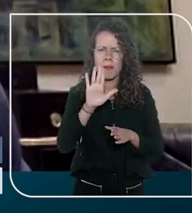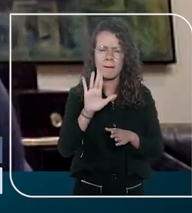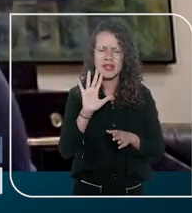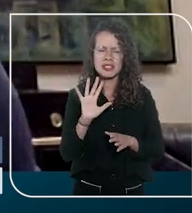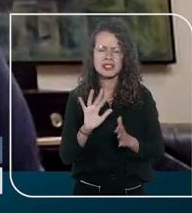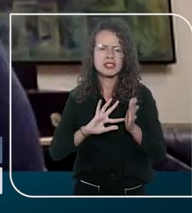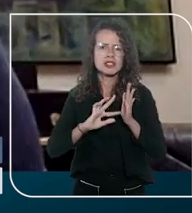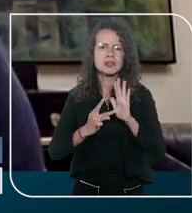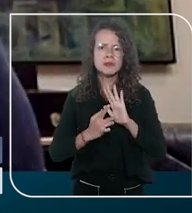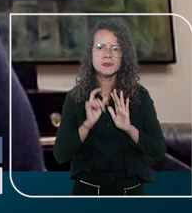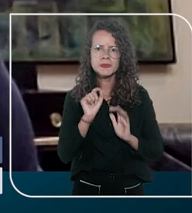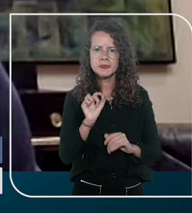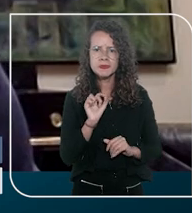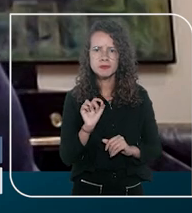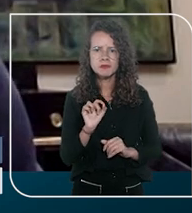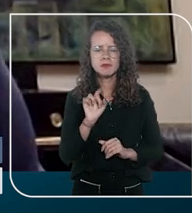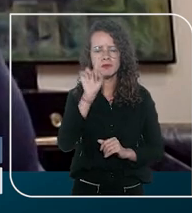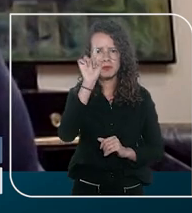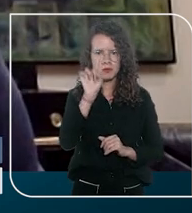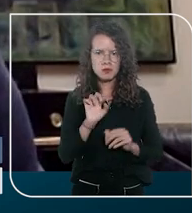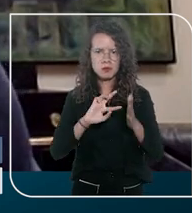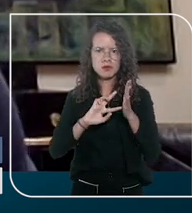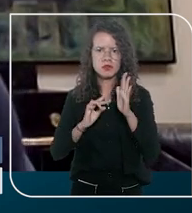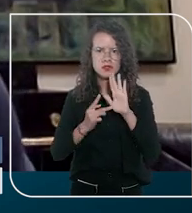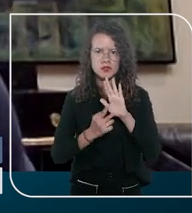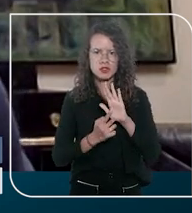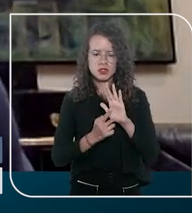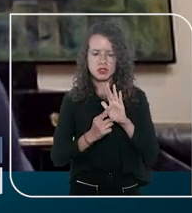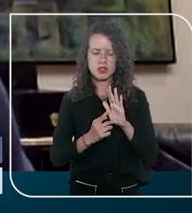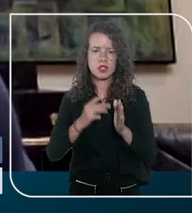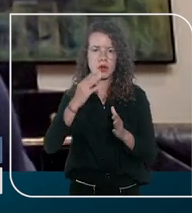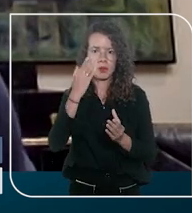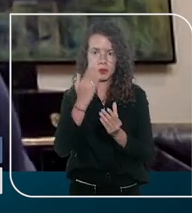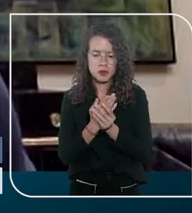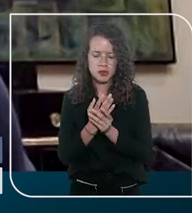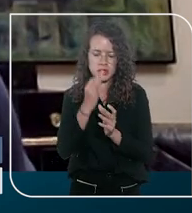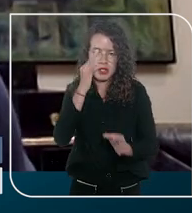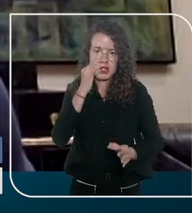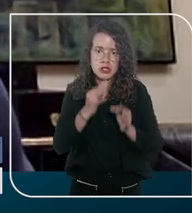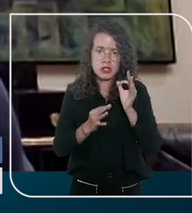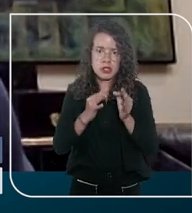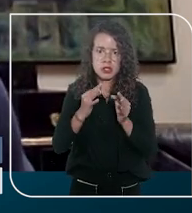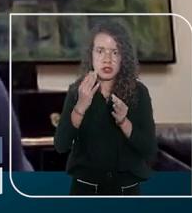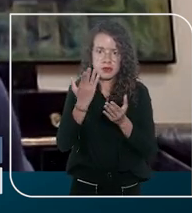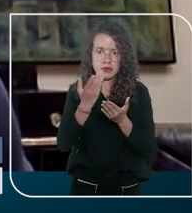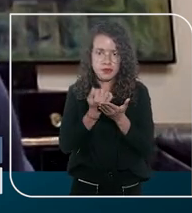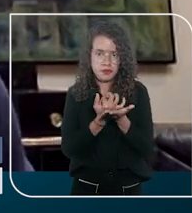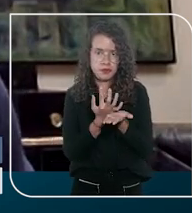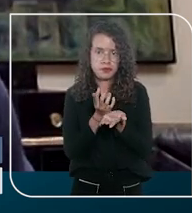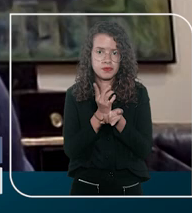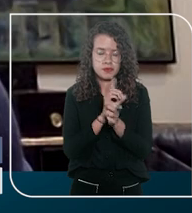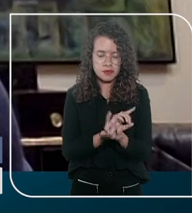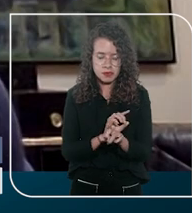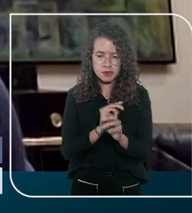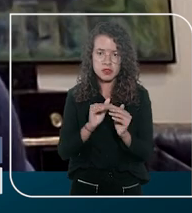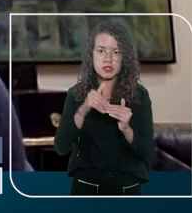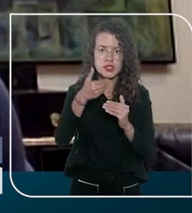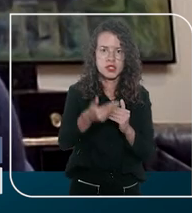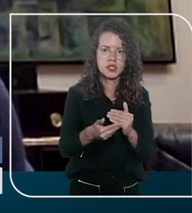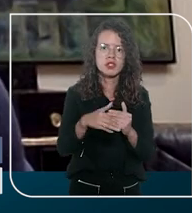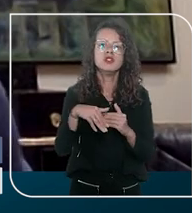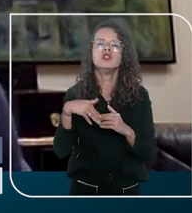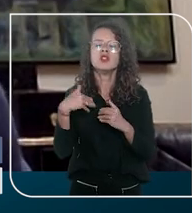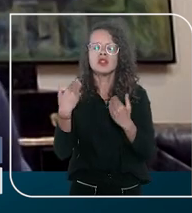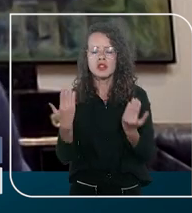Fábio? Implica dizer que, após julgado os embargos de divergência, o prazo do recurso